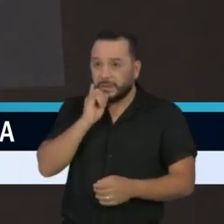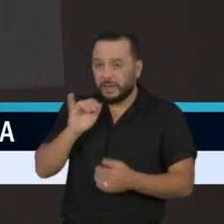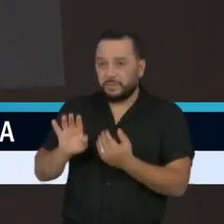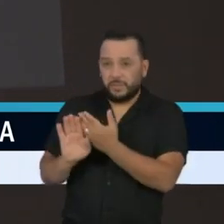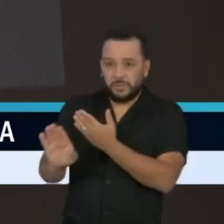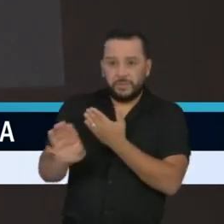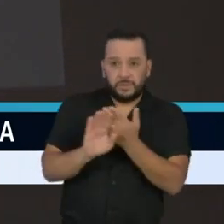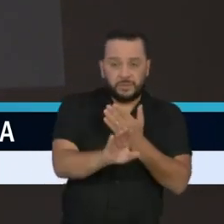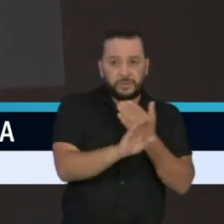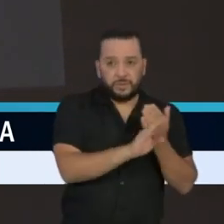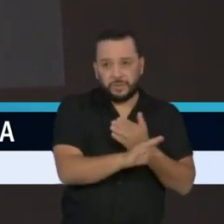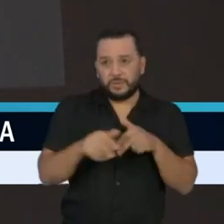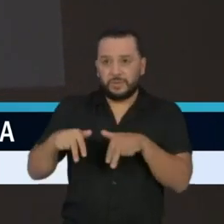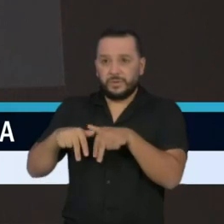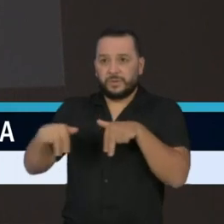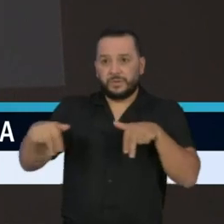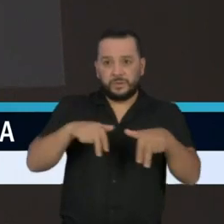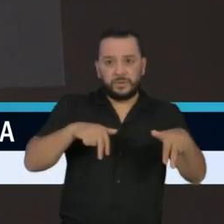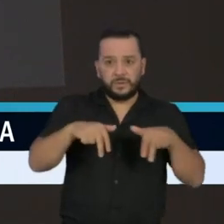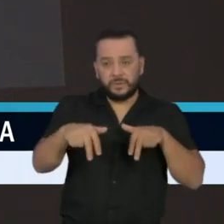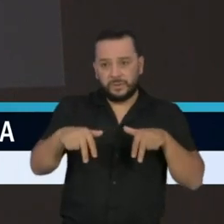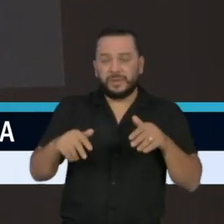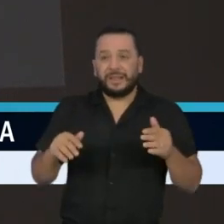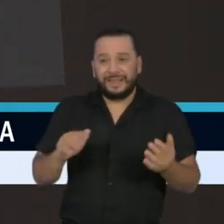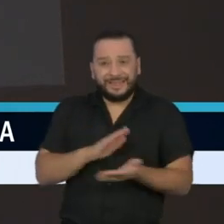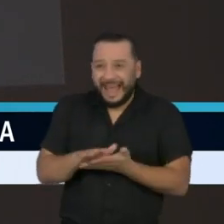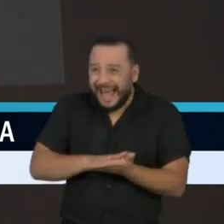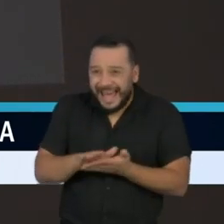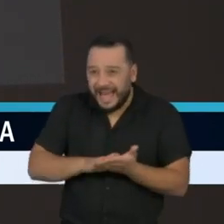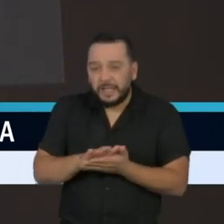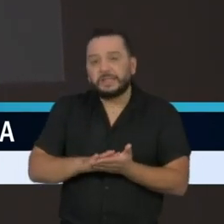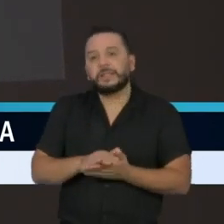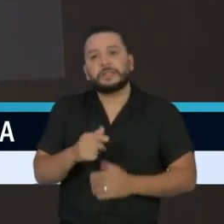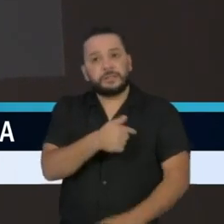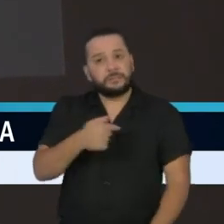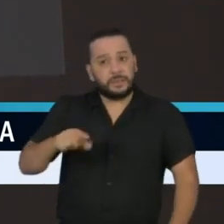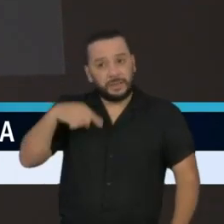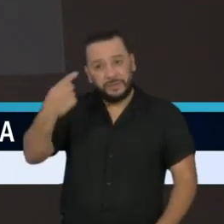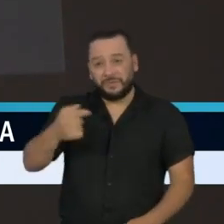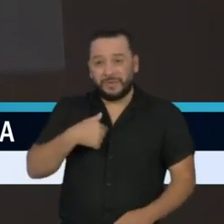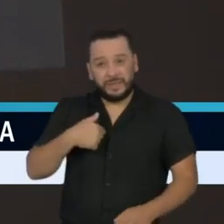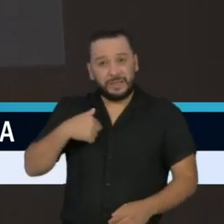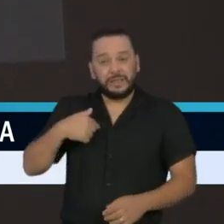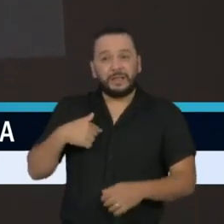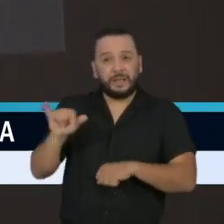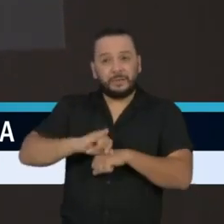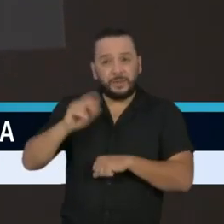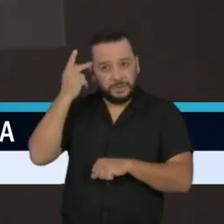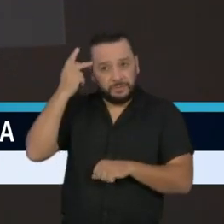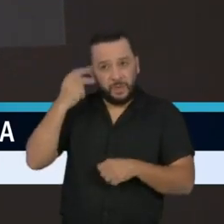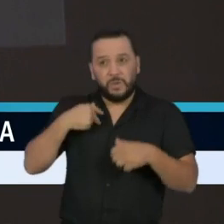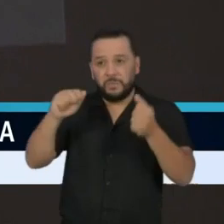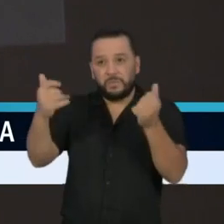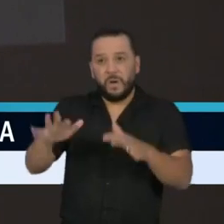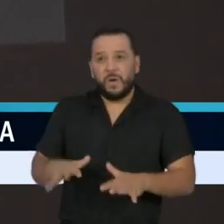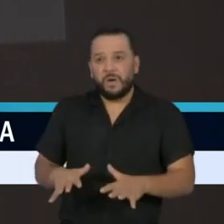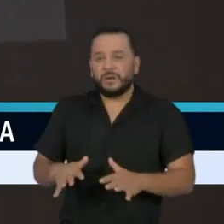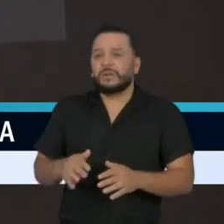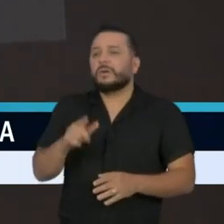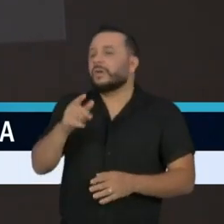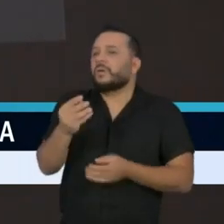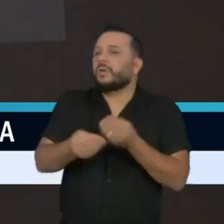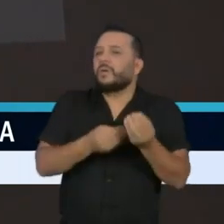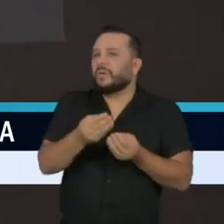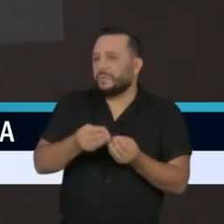mais restritivas, a capital poderá entrar em colapso na próxima semana. Qual é, diante desse quadro, a estimativa de subnotificações